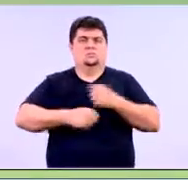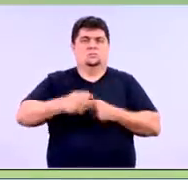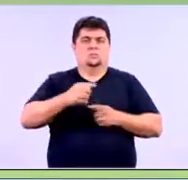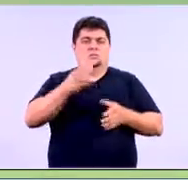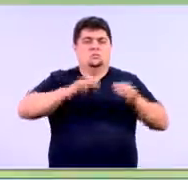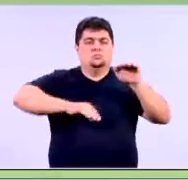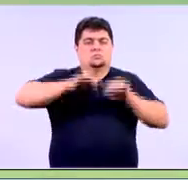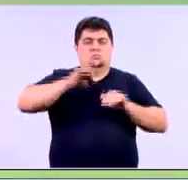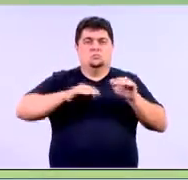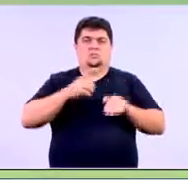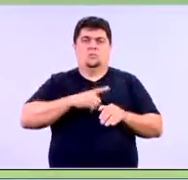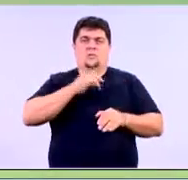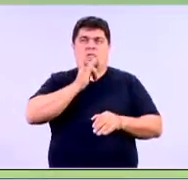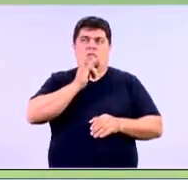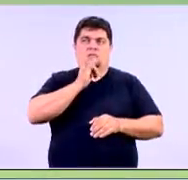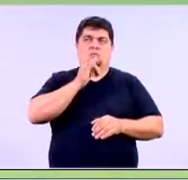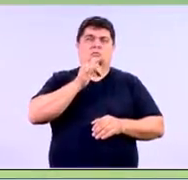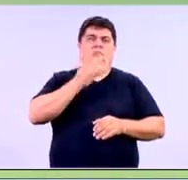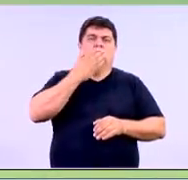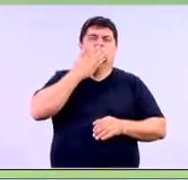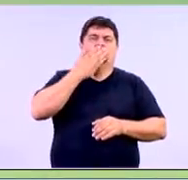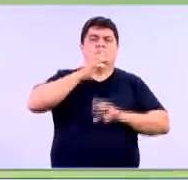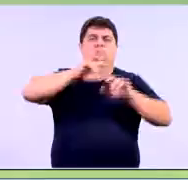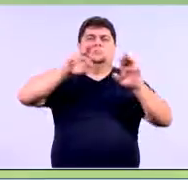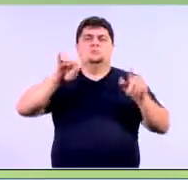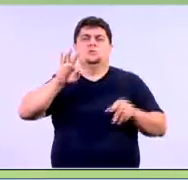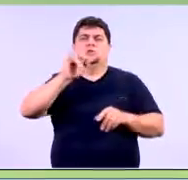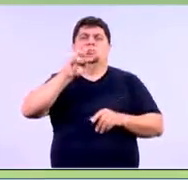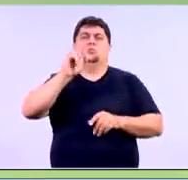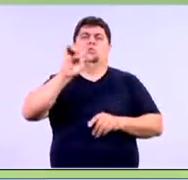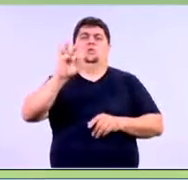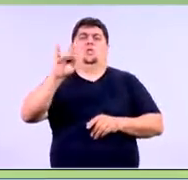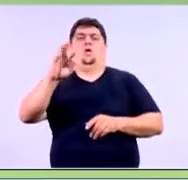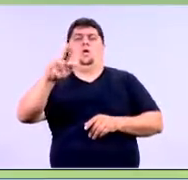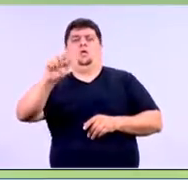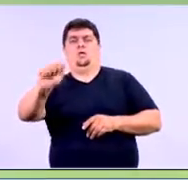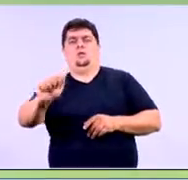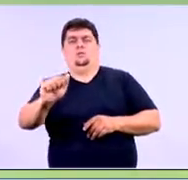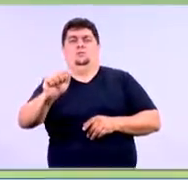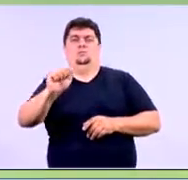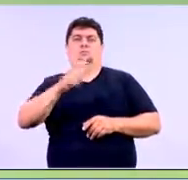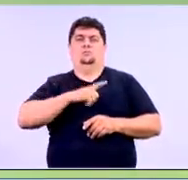que temos nas espécies tributárias? Nós temos a teoria de